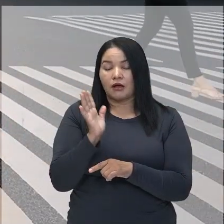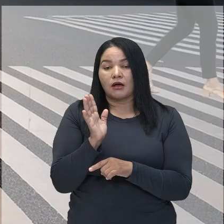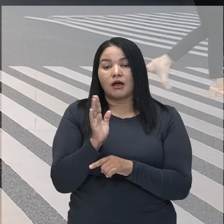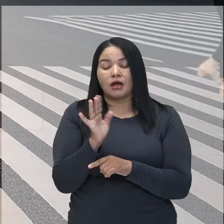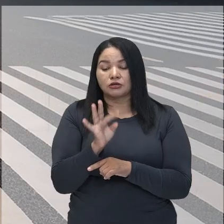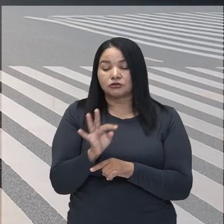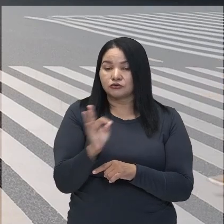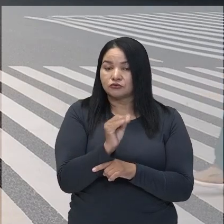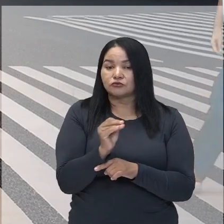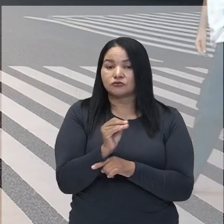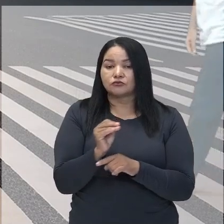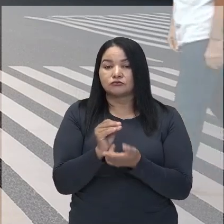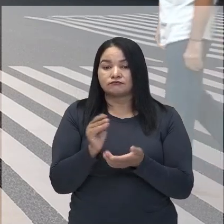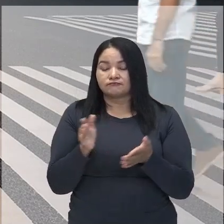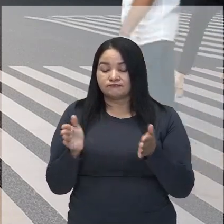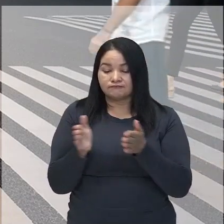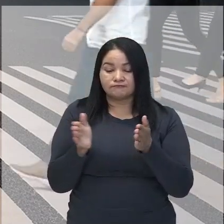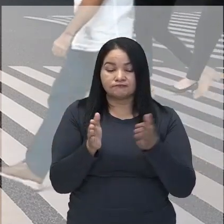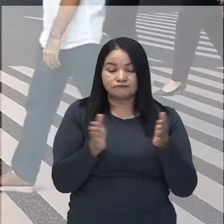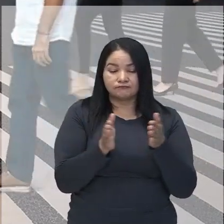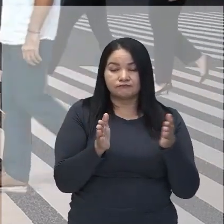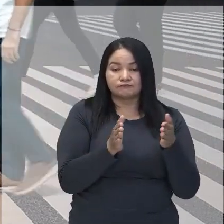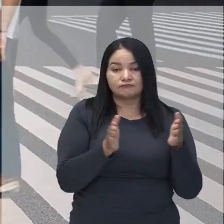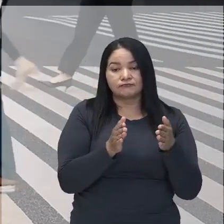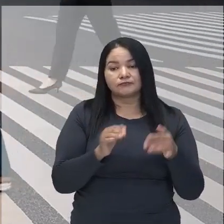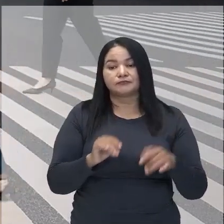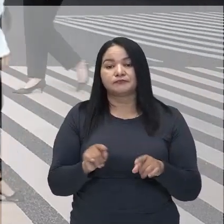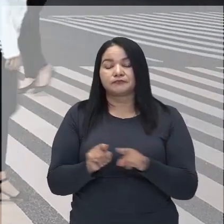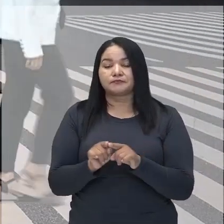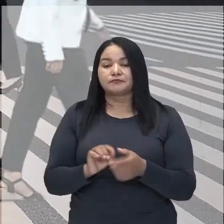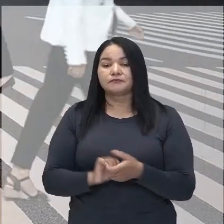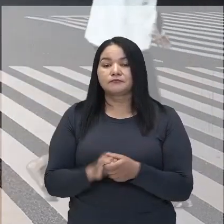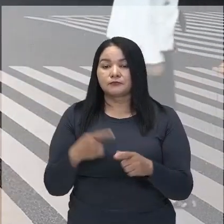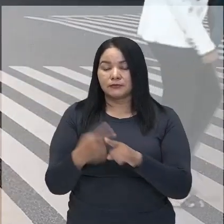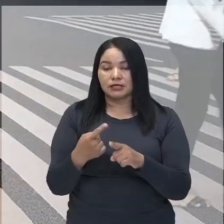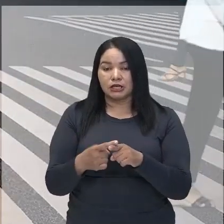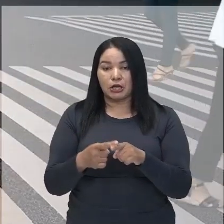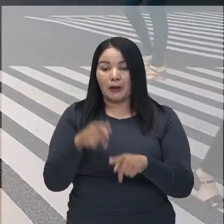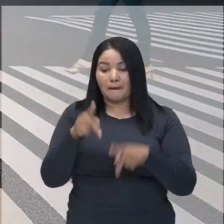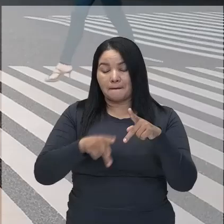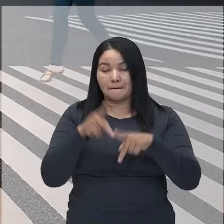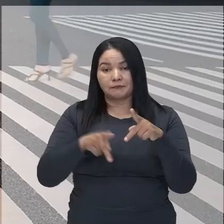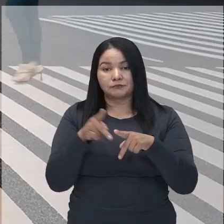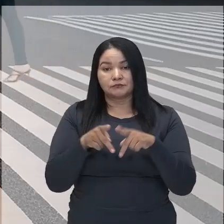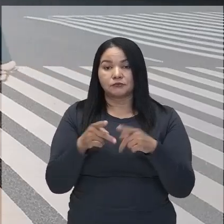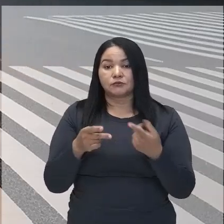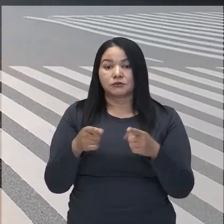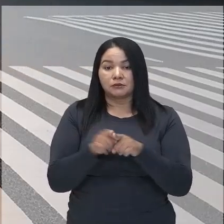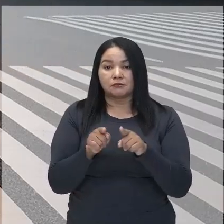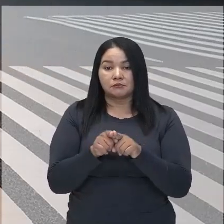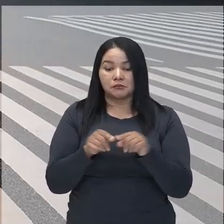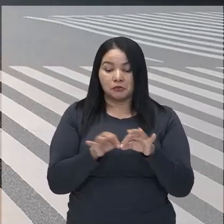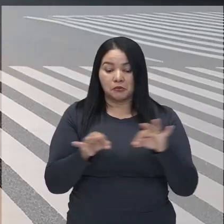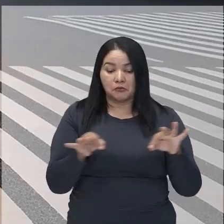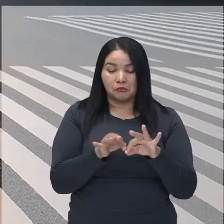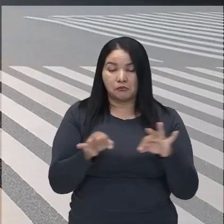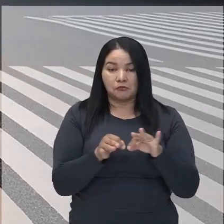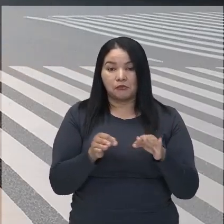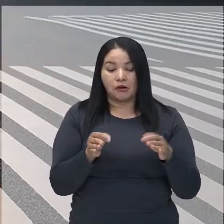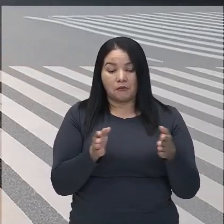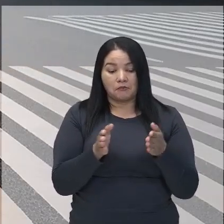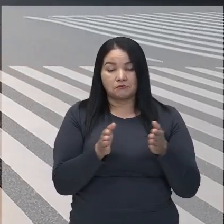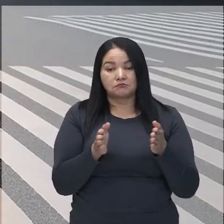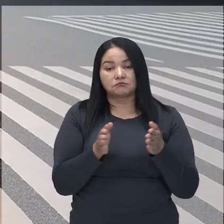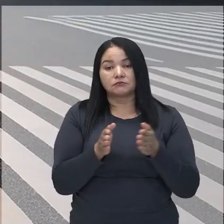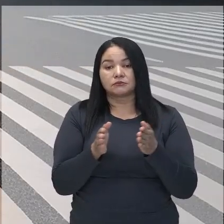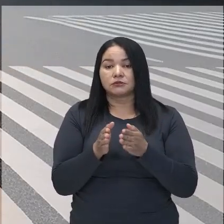bem compacto, ok? Por conta dessa grande quantidade de habitantes e pouco espaço realmente para ter esse processo